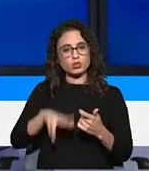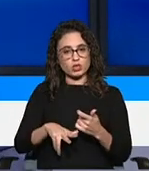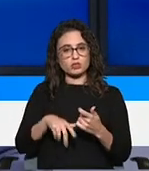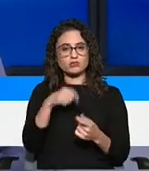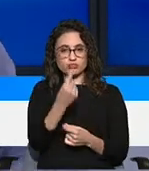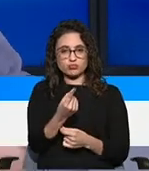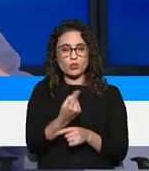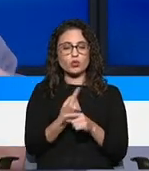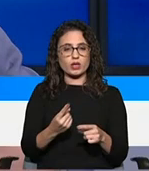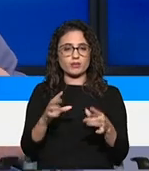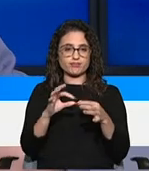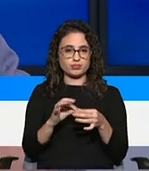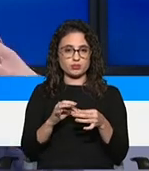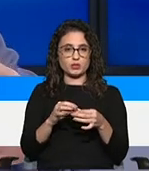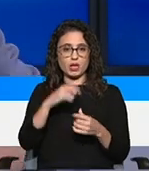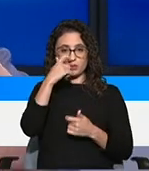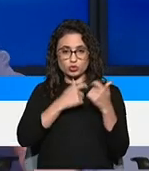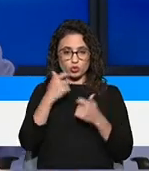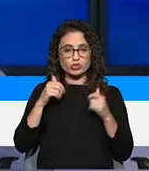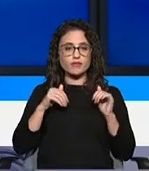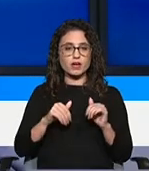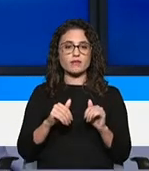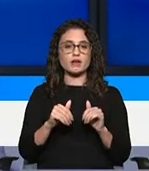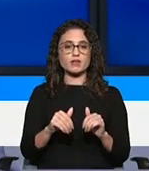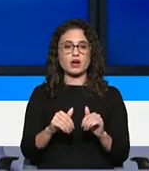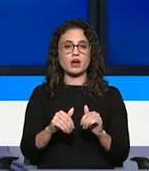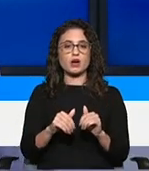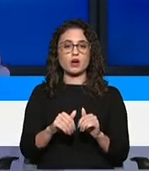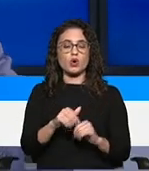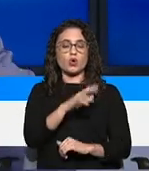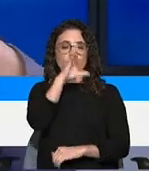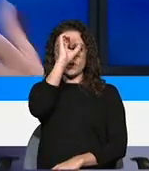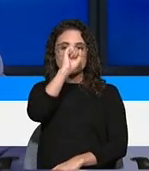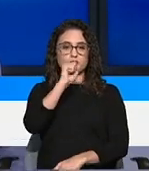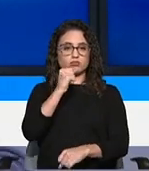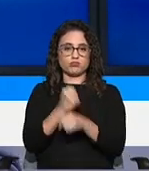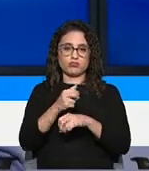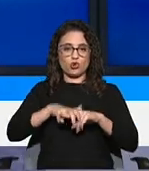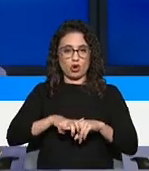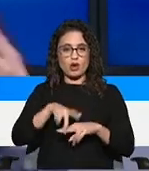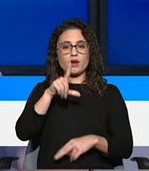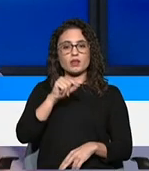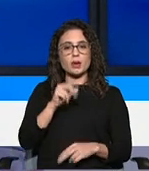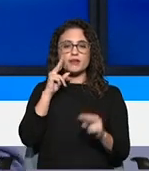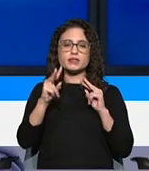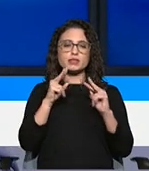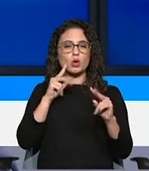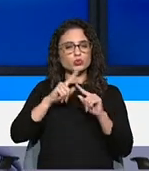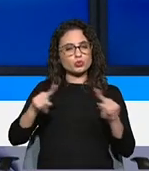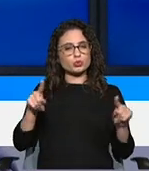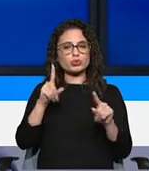só das pessoas que irão naturalment ente ocupar os cargos do governo mas também uma outra visão uma outra forma